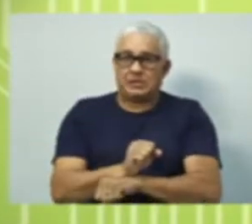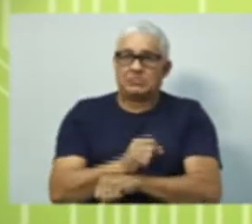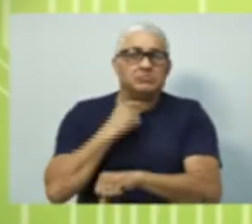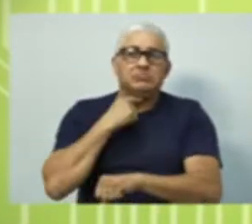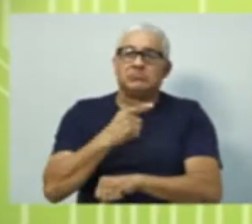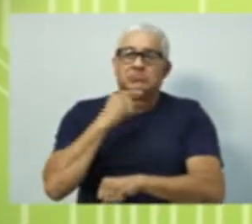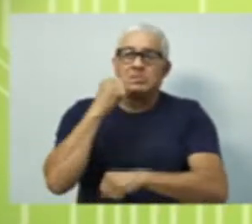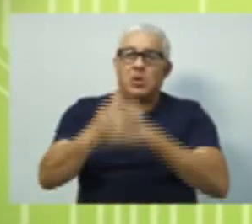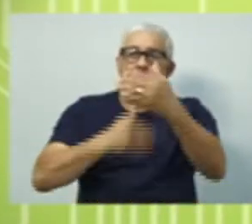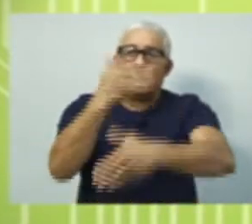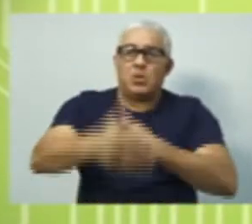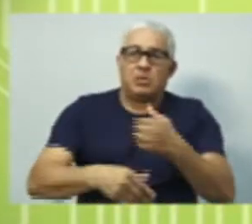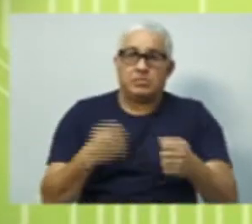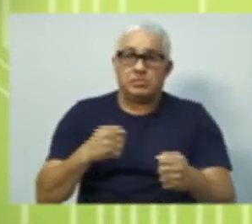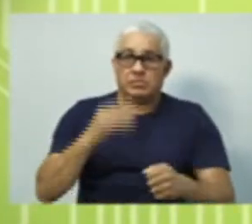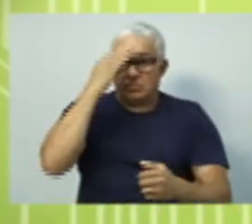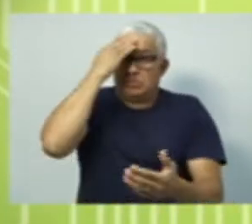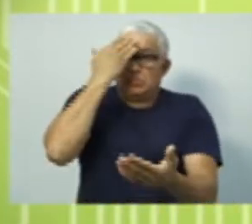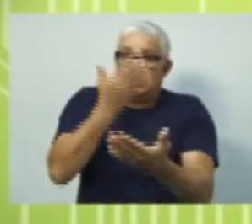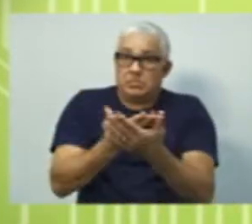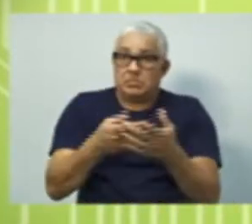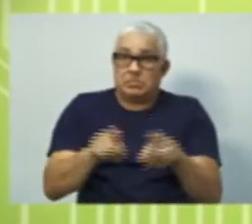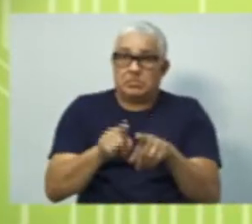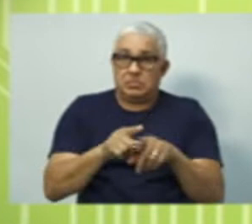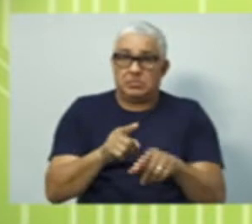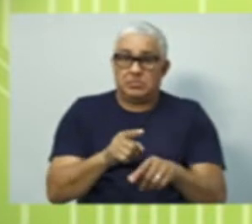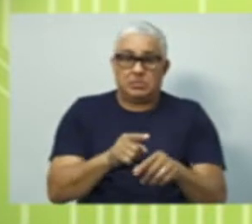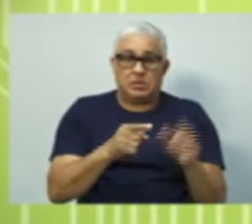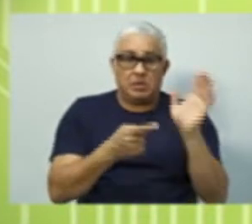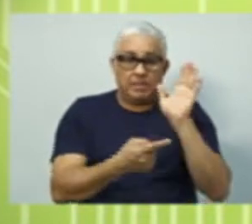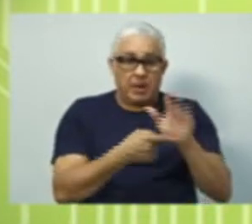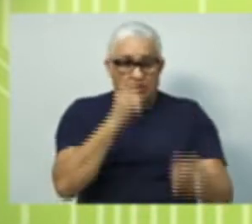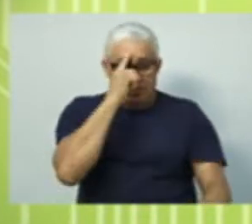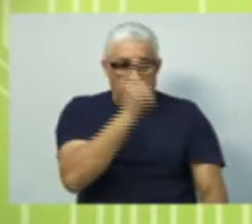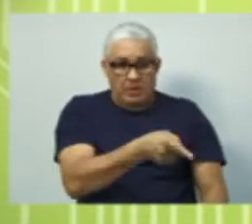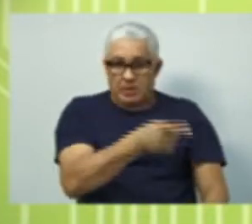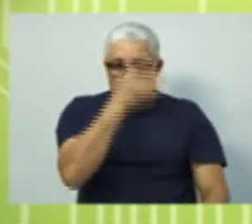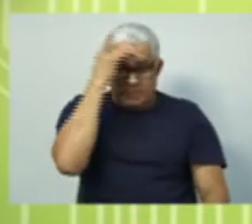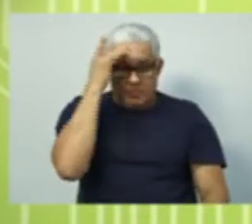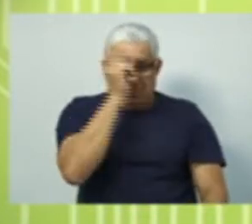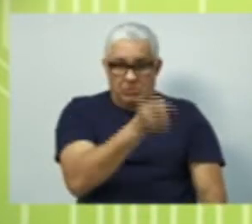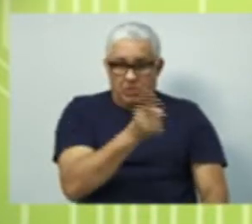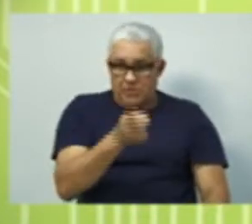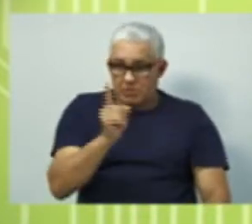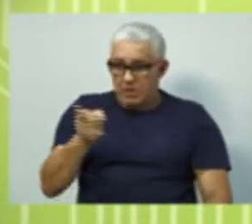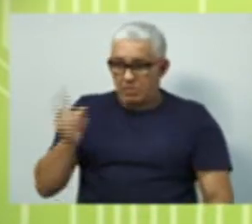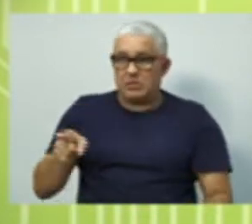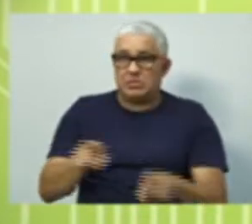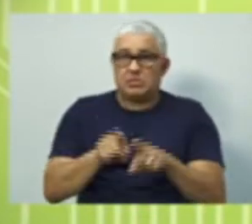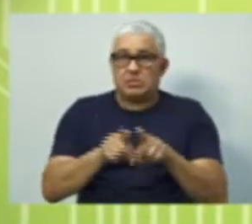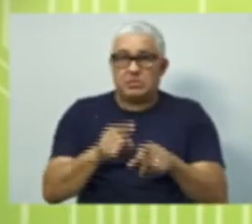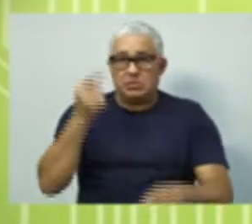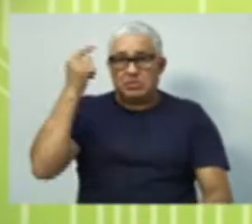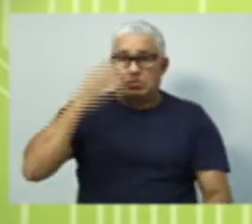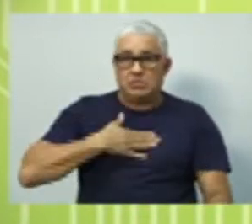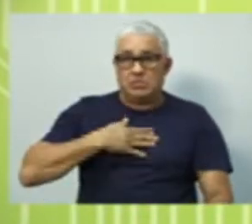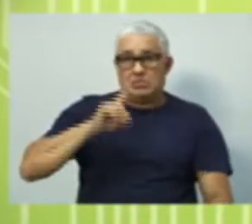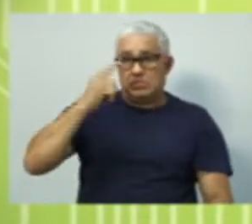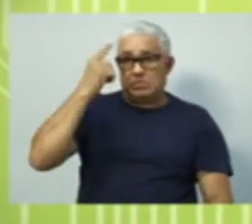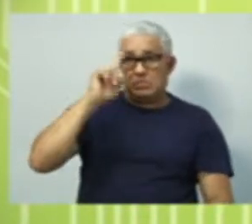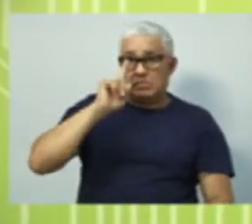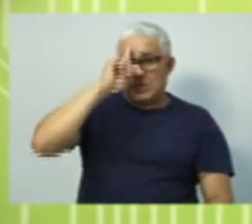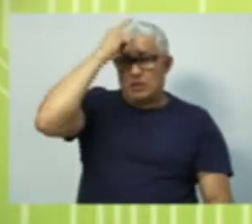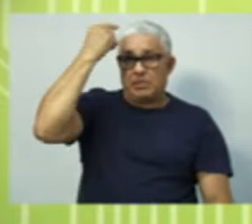administrar hoje, a gestão hoje, ela não é centralizada. Se você centraliza poder, a tua empresa fica